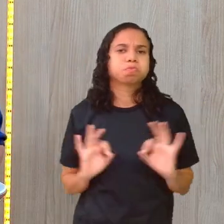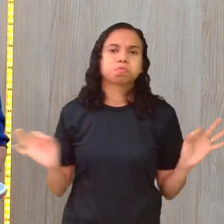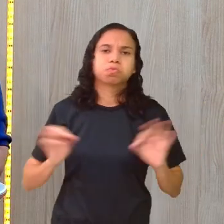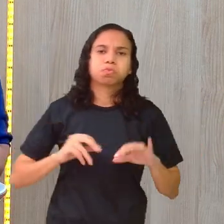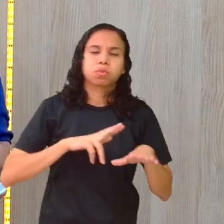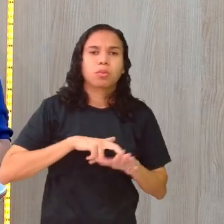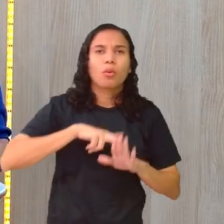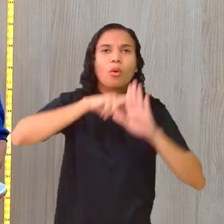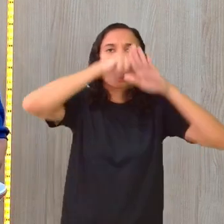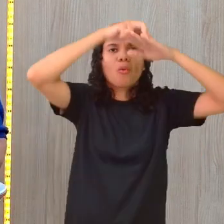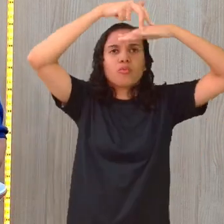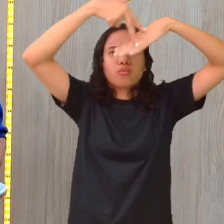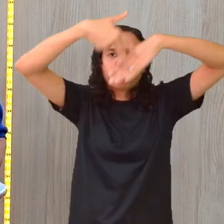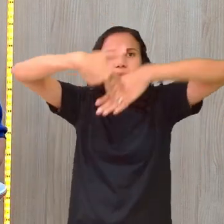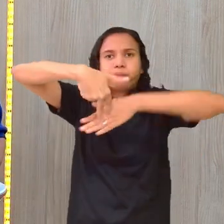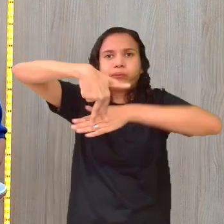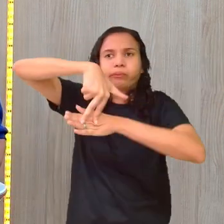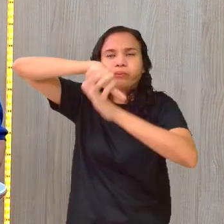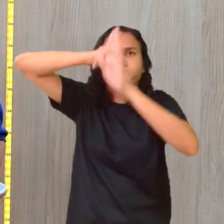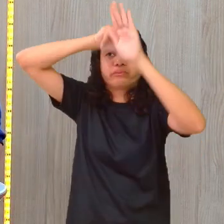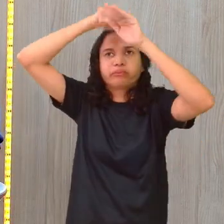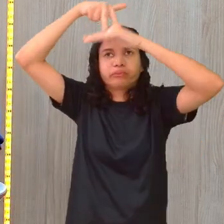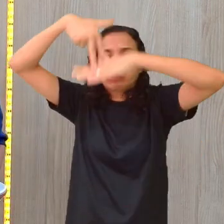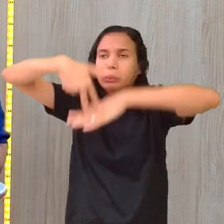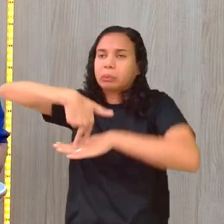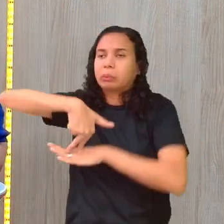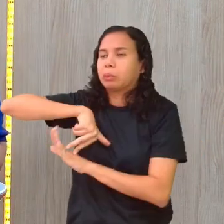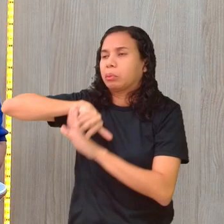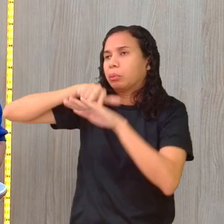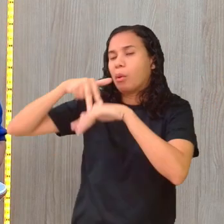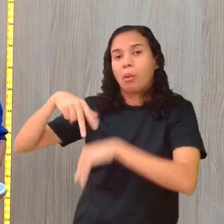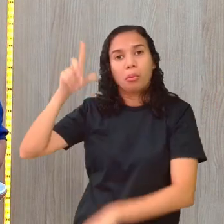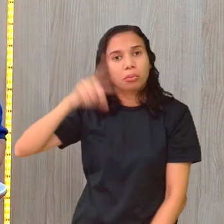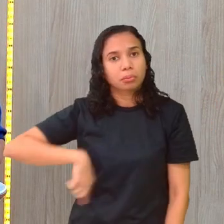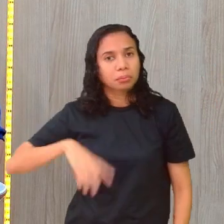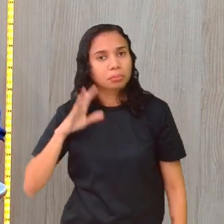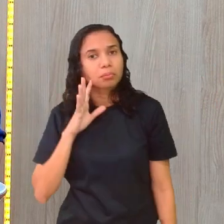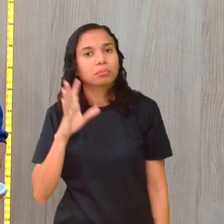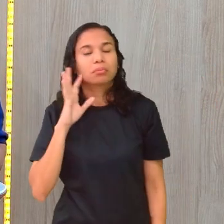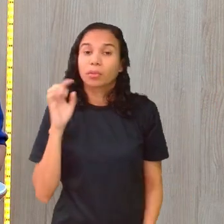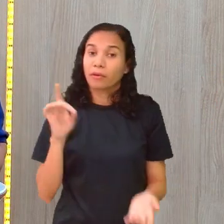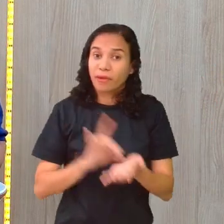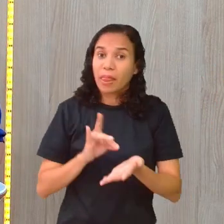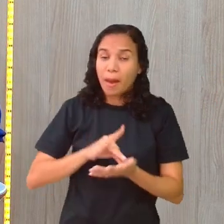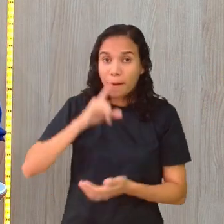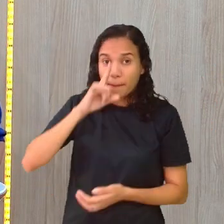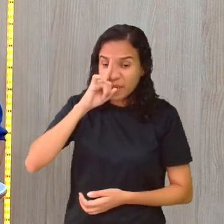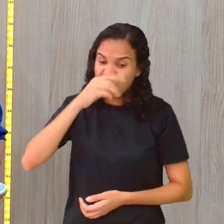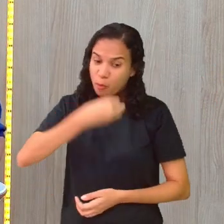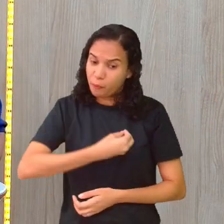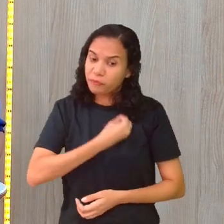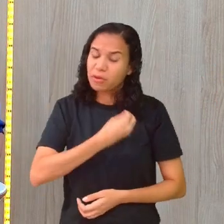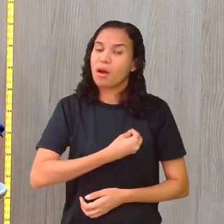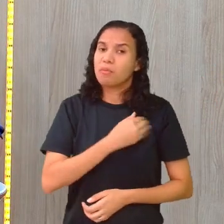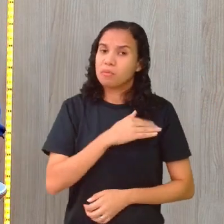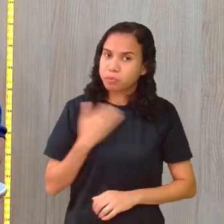gigante, literalmente de onda gigante, né? Eu acho aquilo incrível, porque eles correm um risco de vida tremendo,